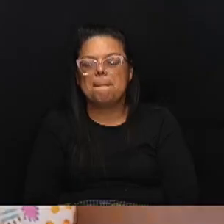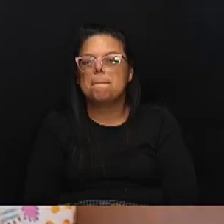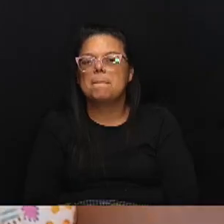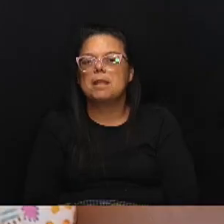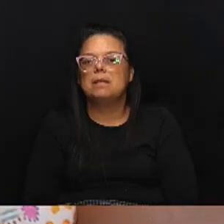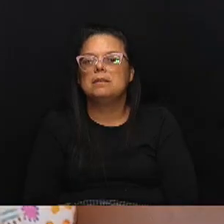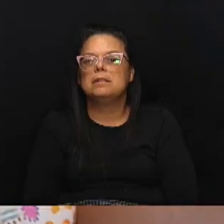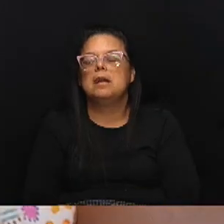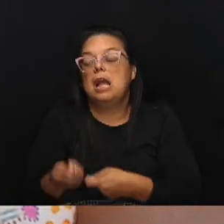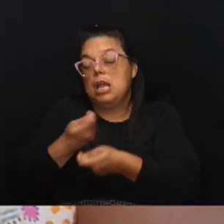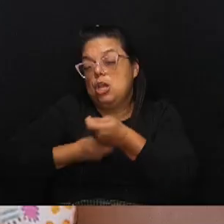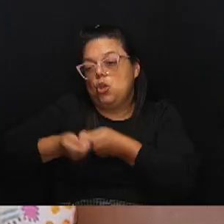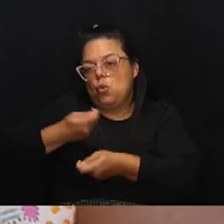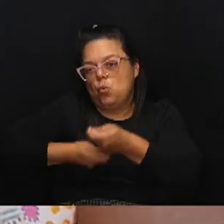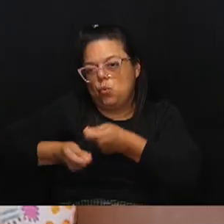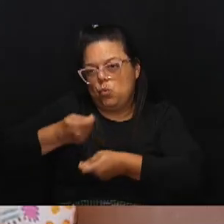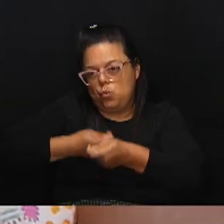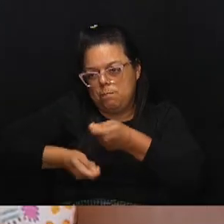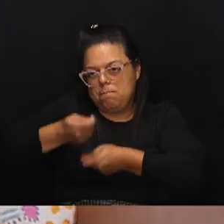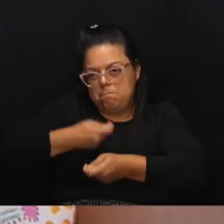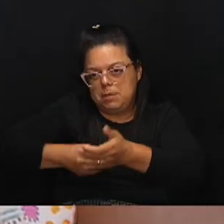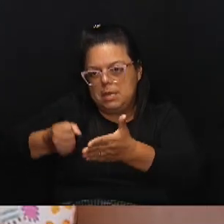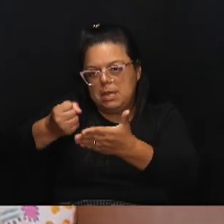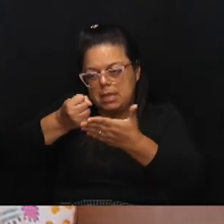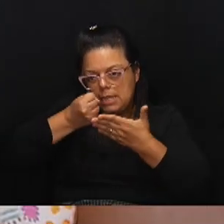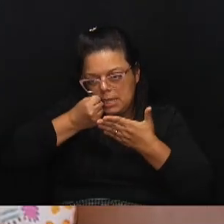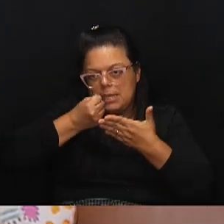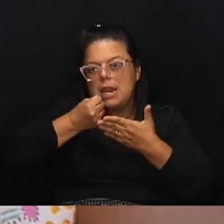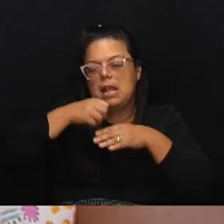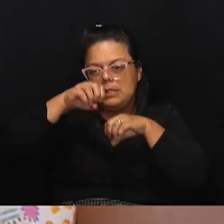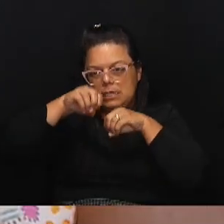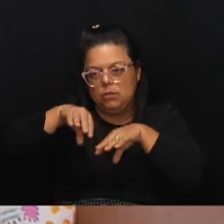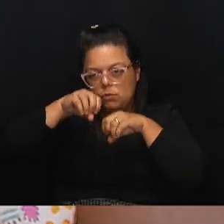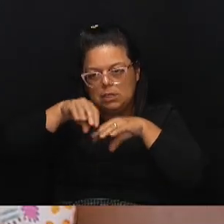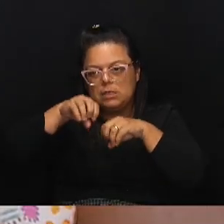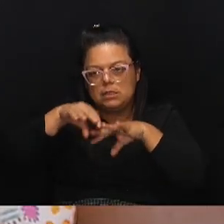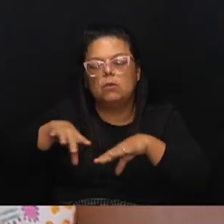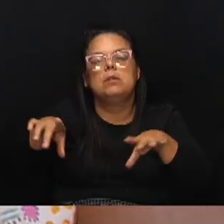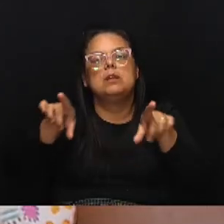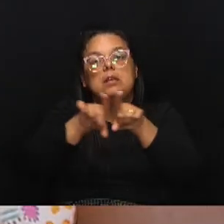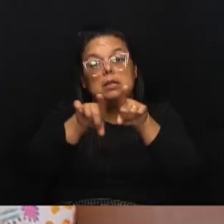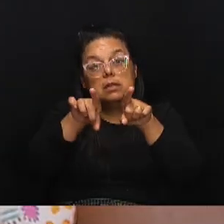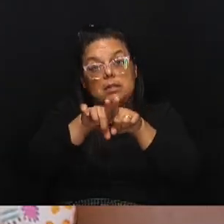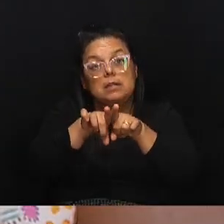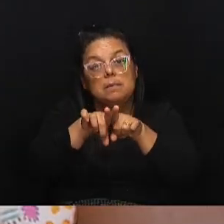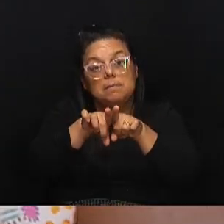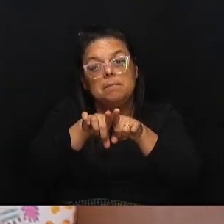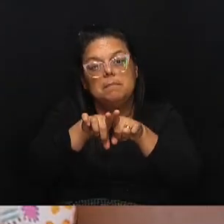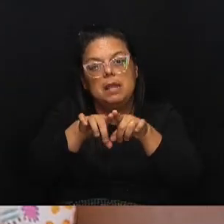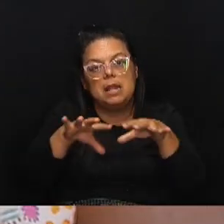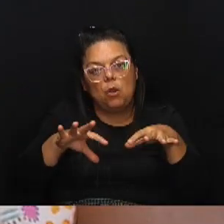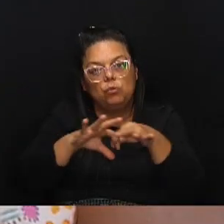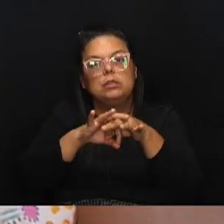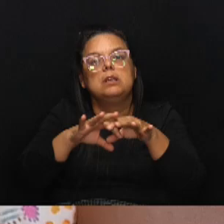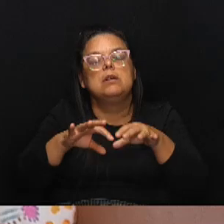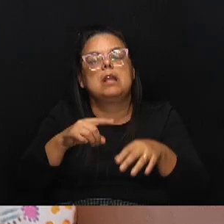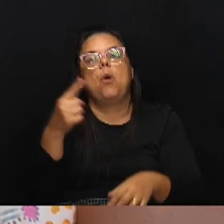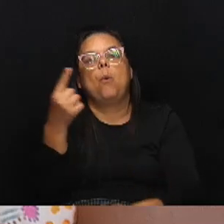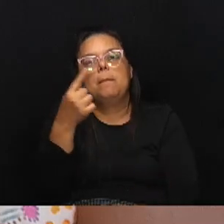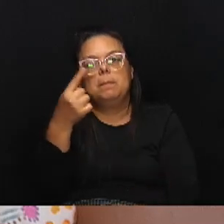A economia que traz a educação, que traz a emancipação, primeiro dos